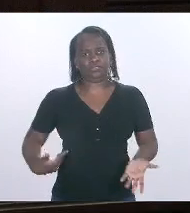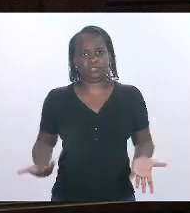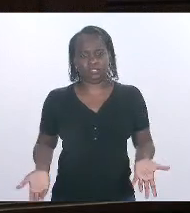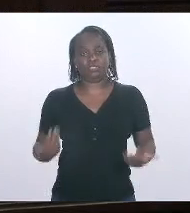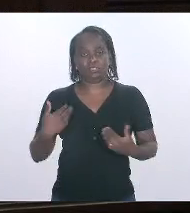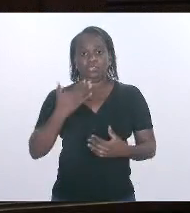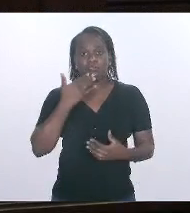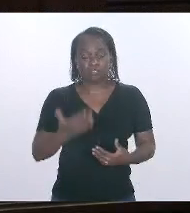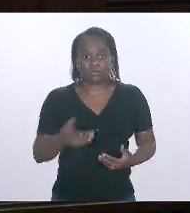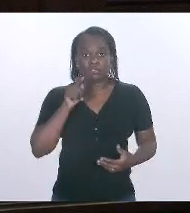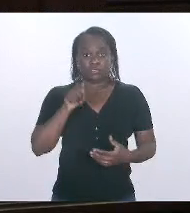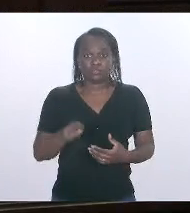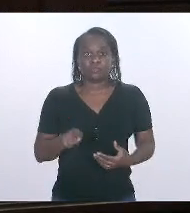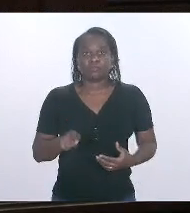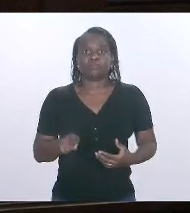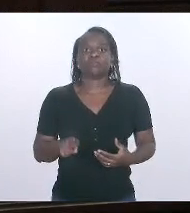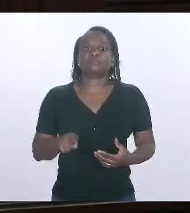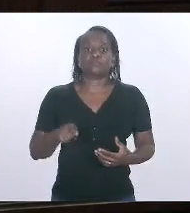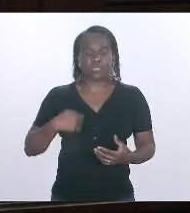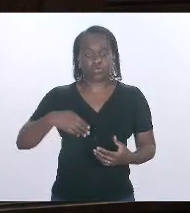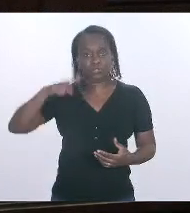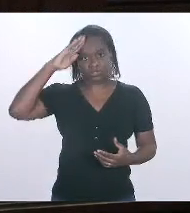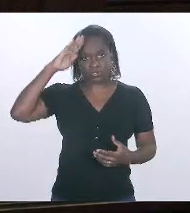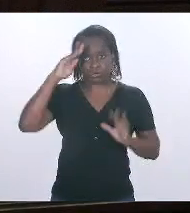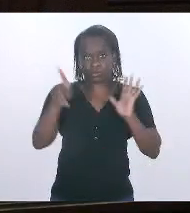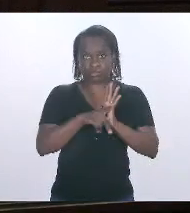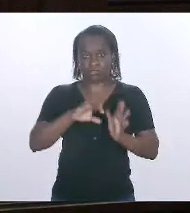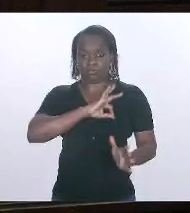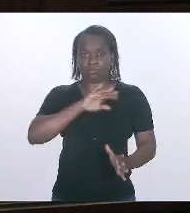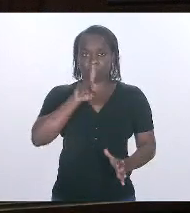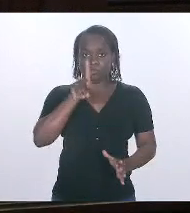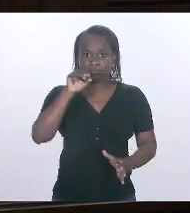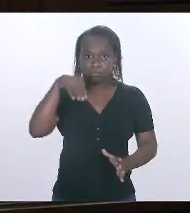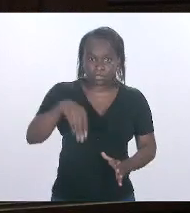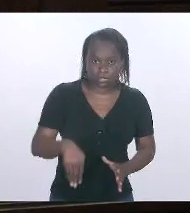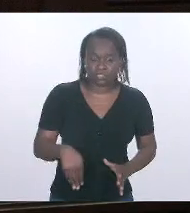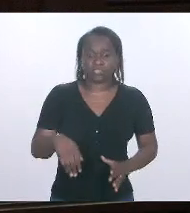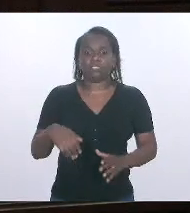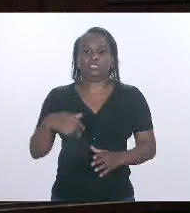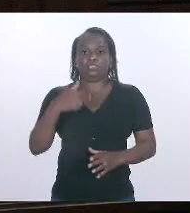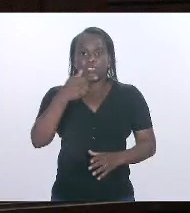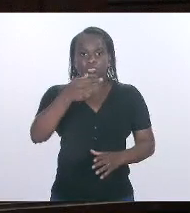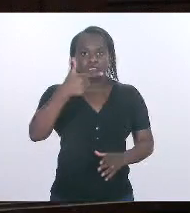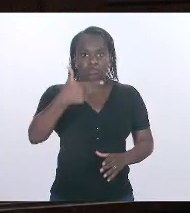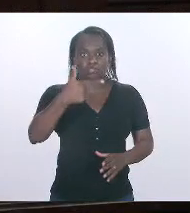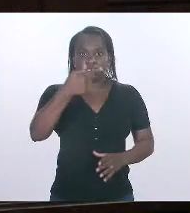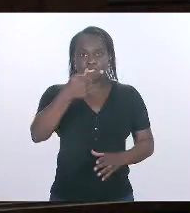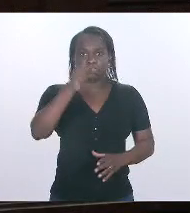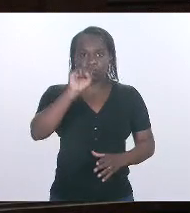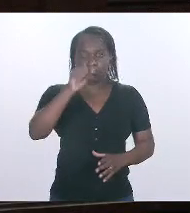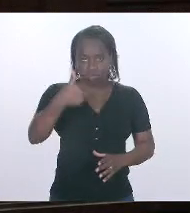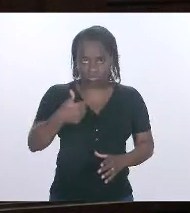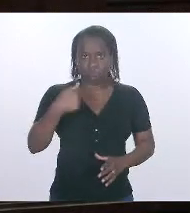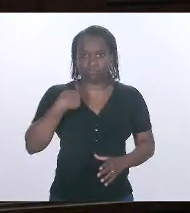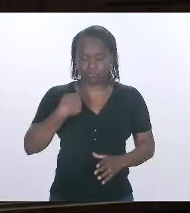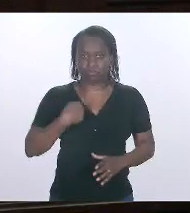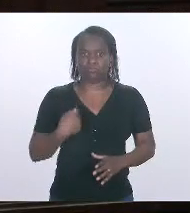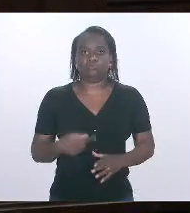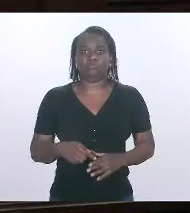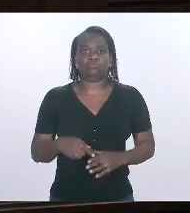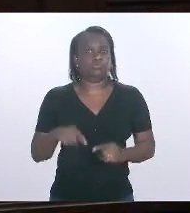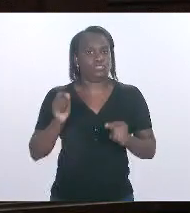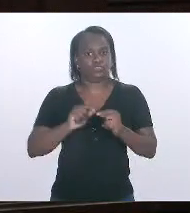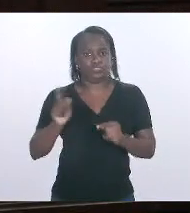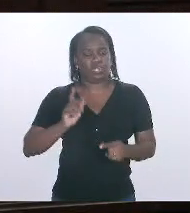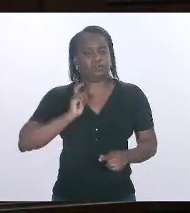eu peço ao senhor, como soldado da Polícia Militar, como 72781 que sou, não faça